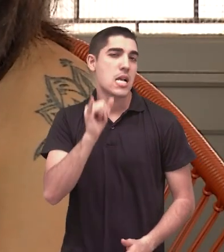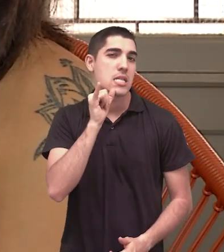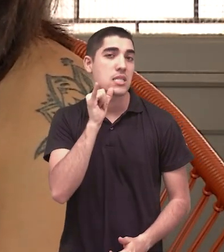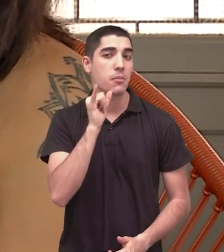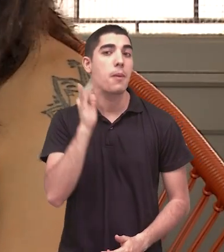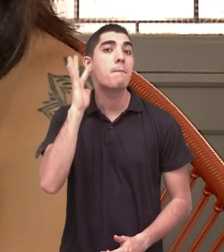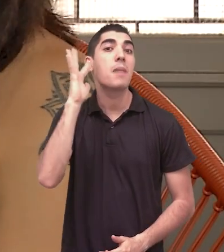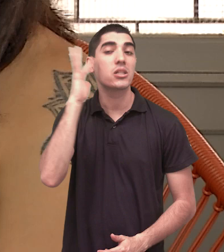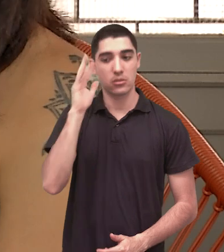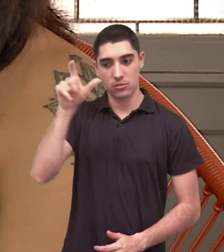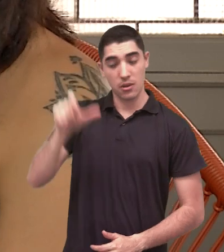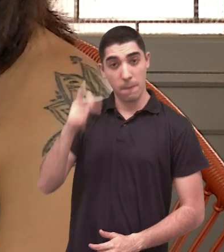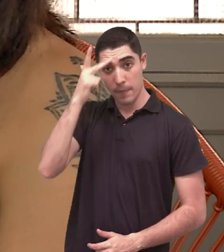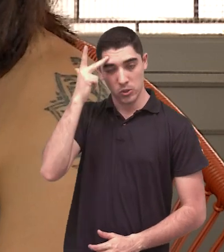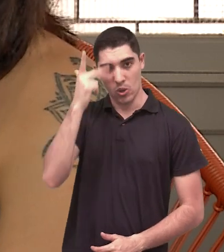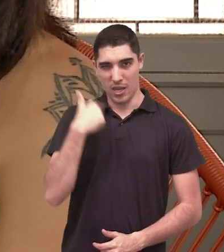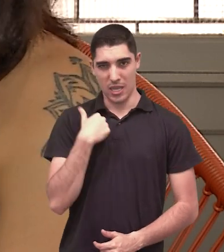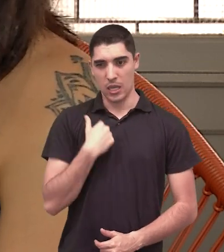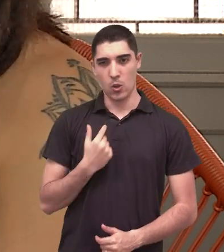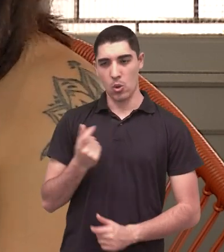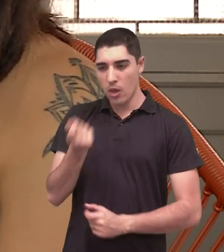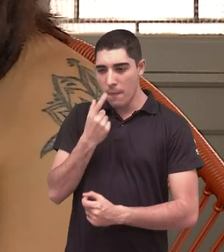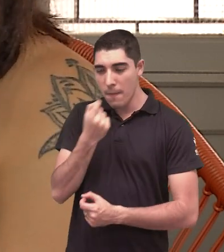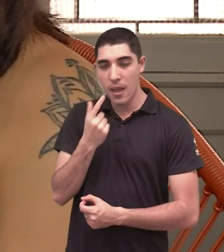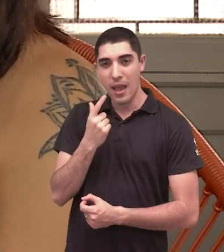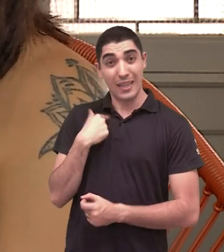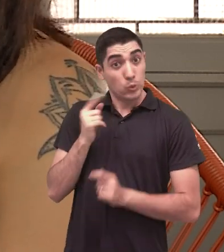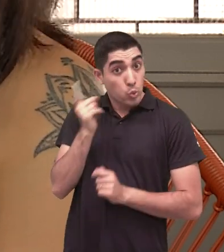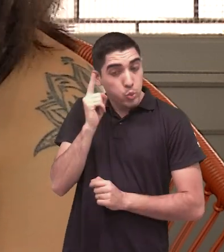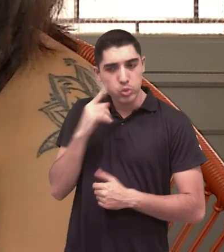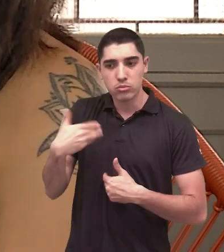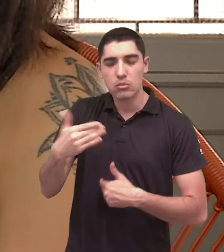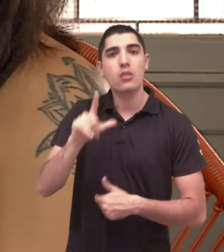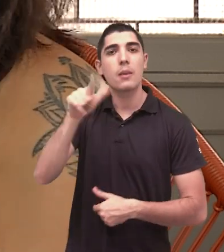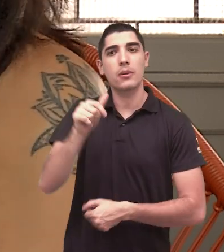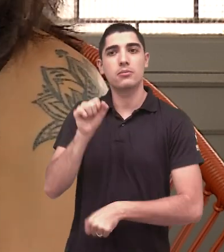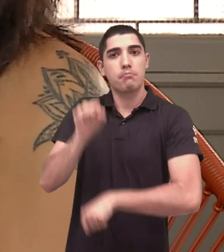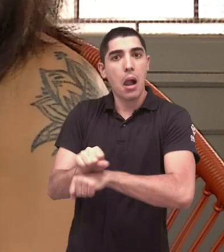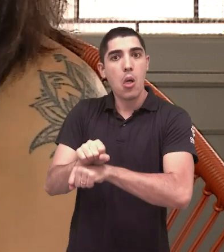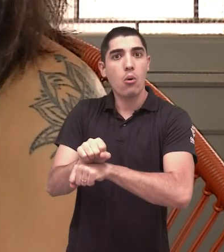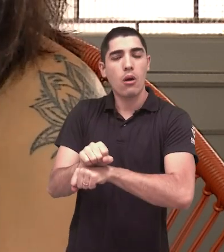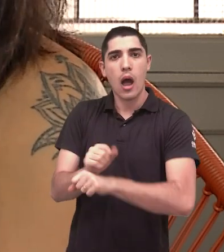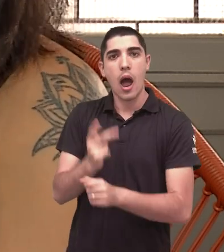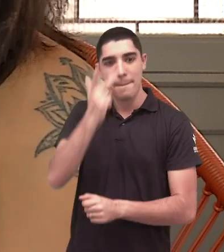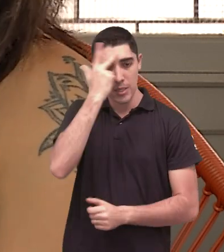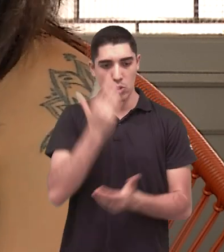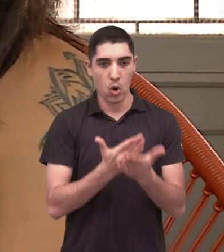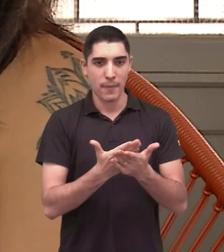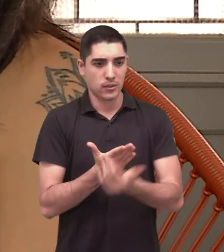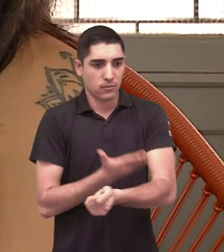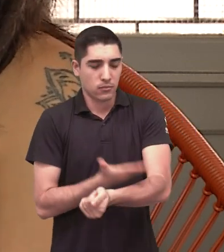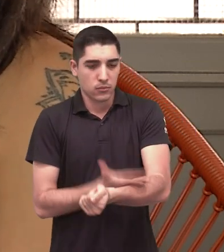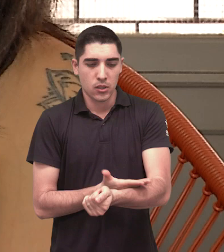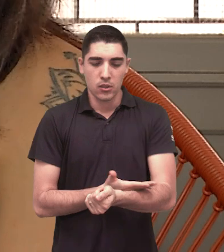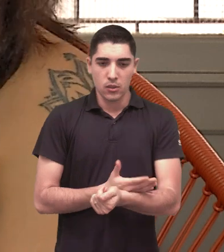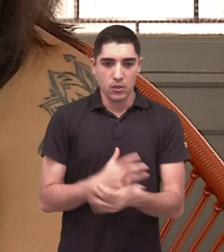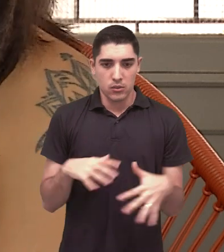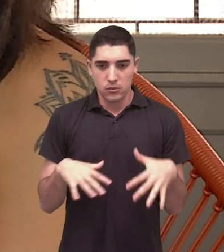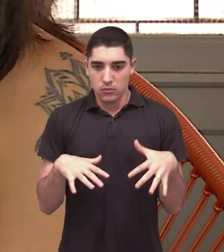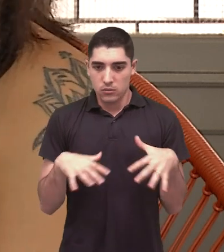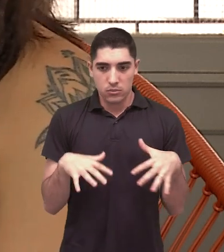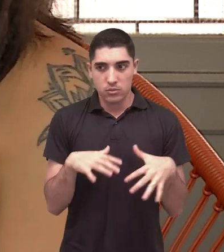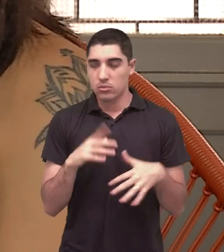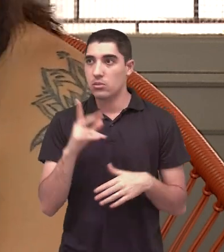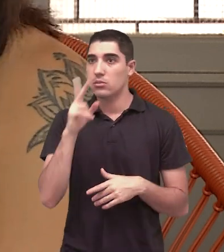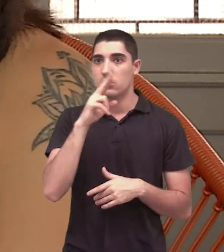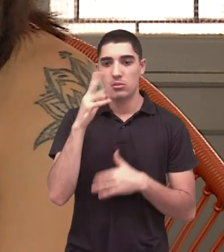exemplo, na abstinência, então quando o paciente interrompe abruptamente, ele pode ter sintomas de tremedeira,